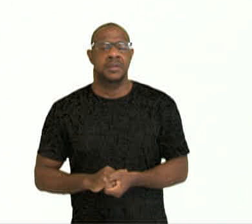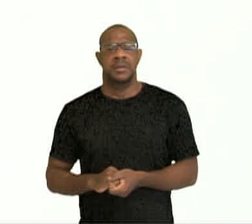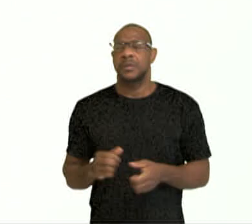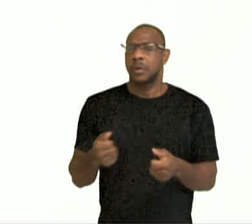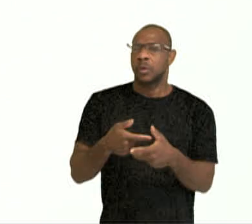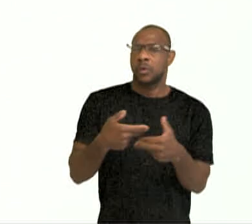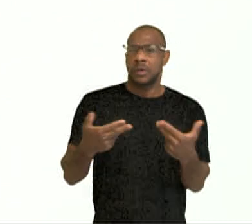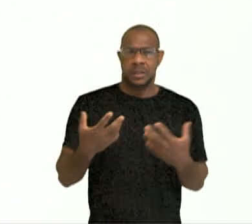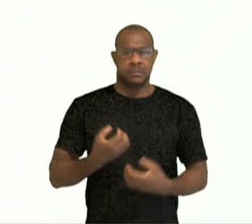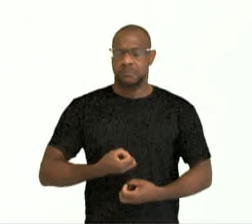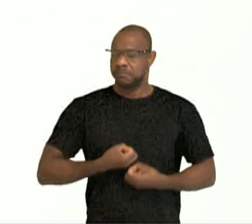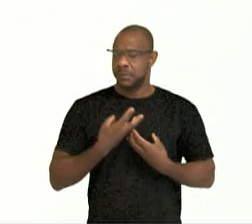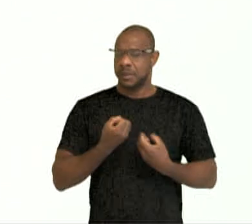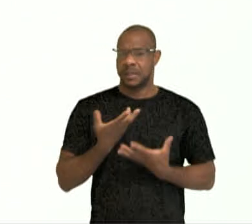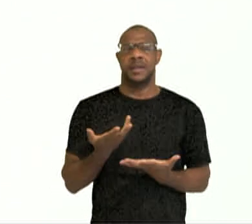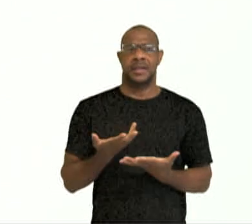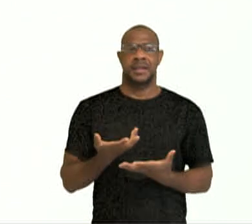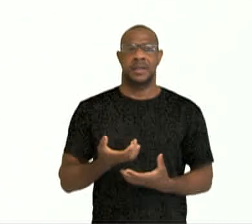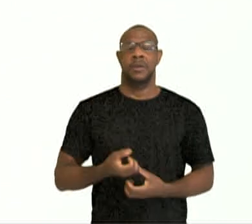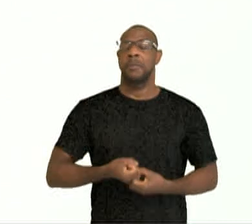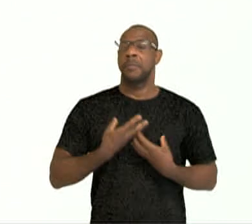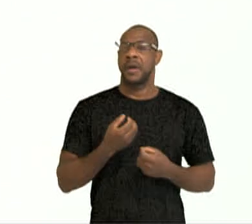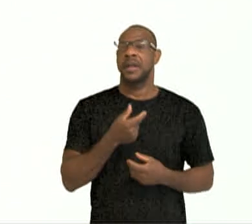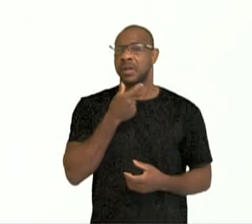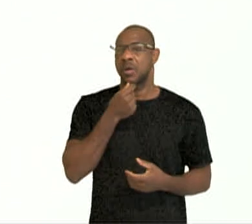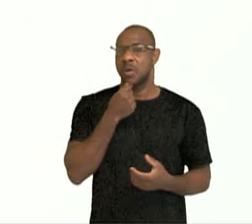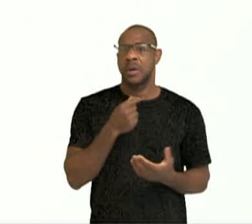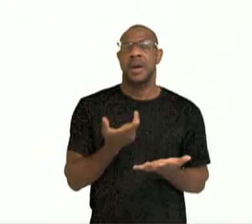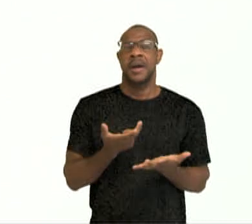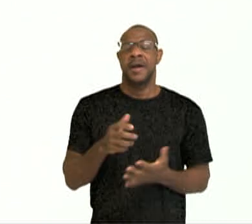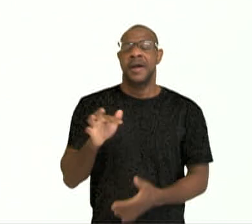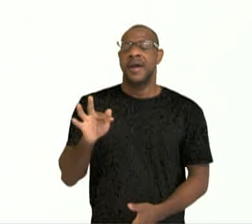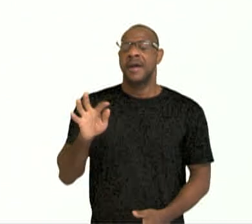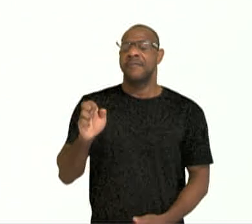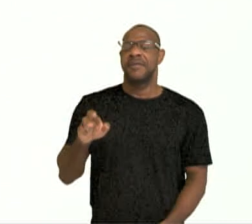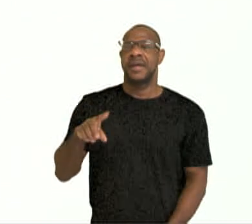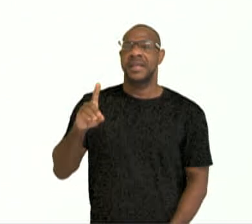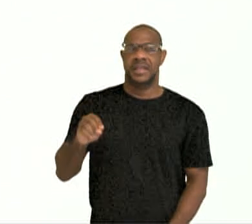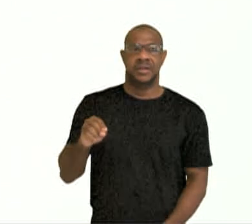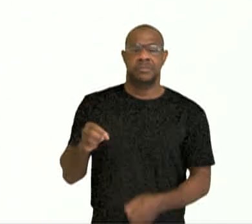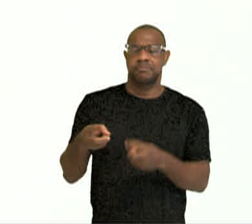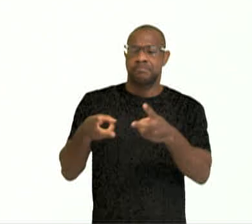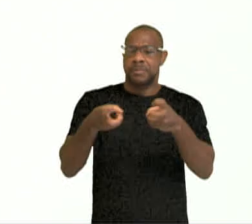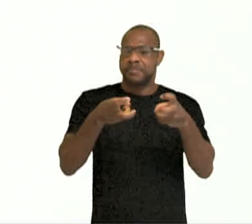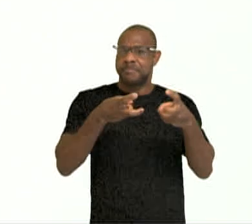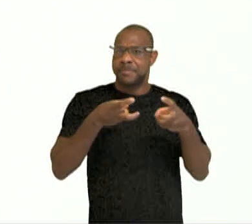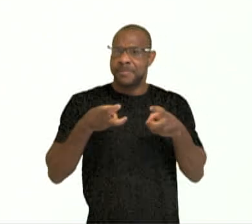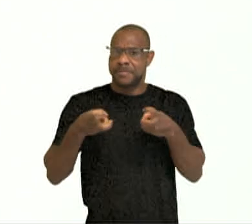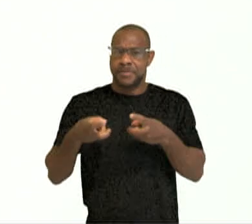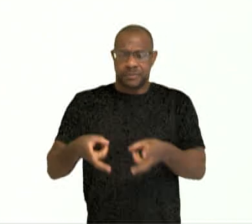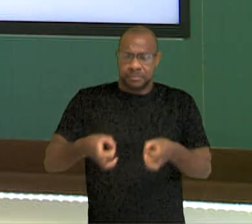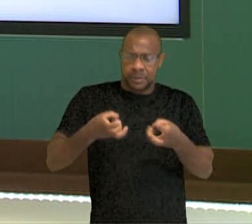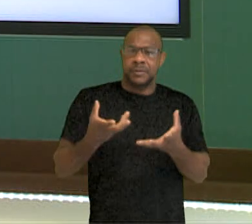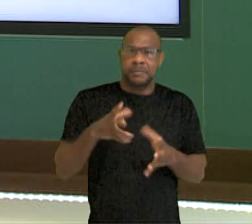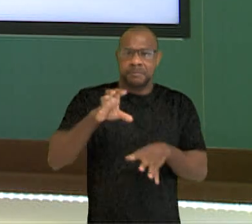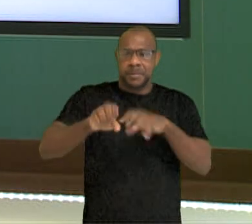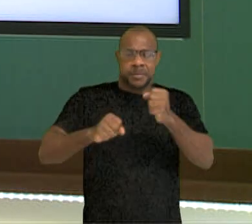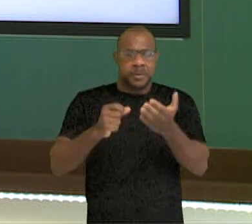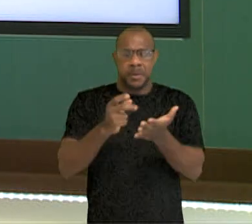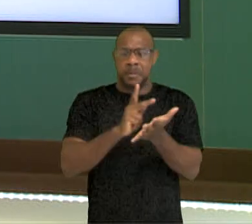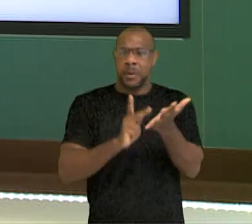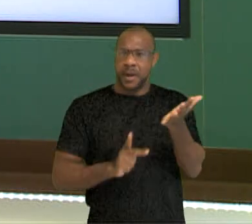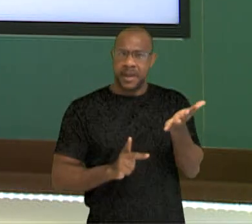O poeta português Fernando Pessoa explorou esse recurso em muitos de seus poemas, tanto que há